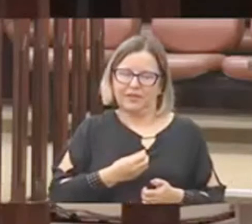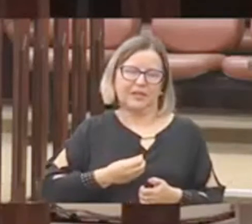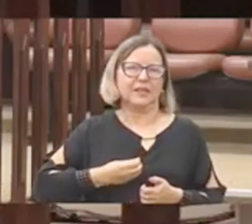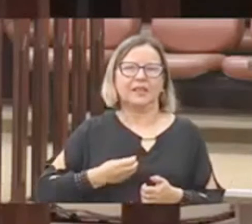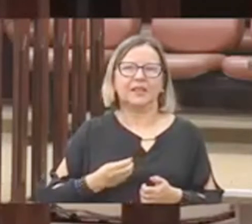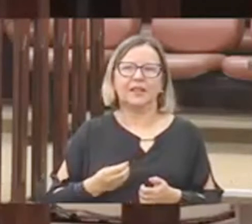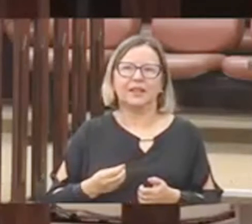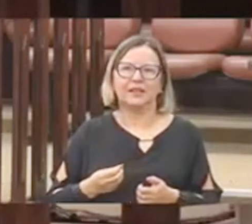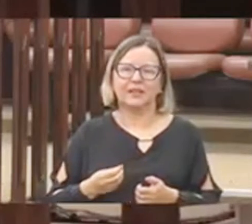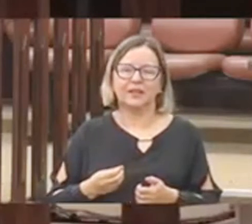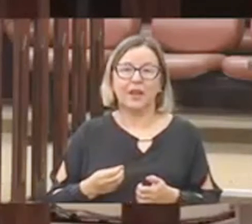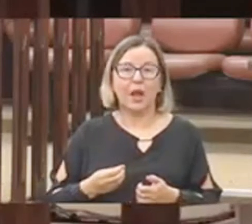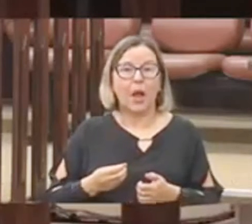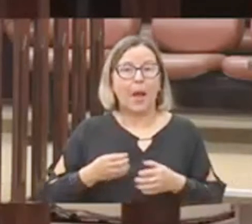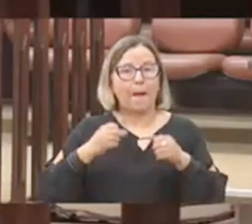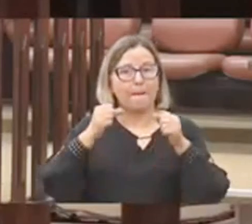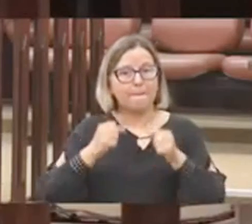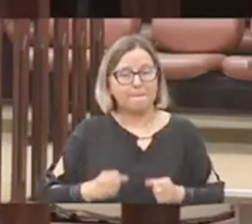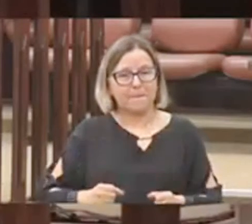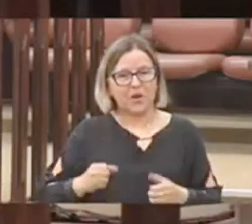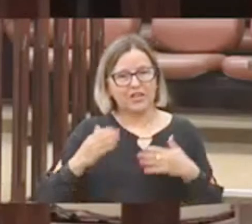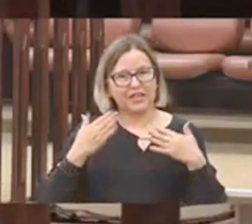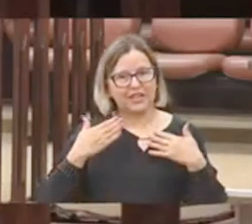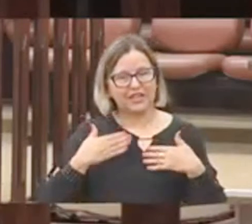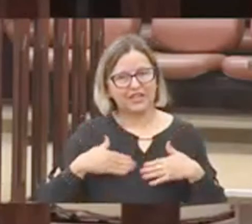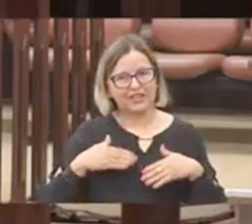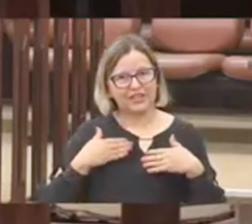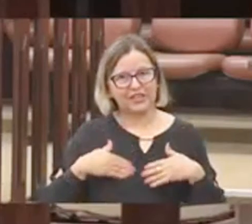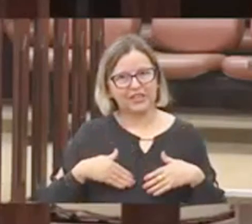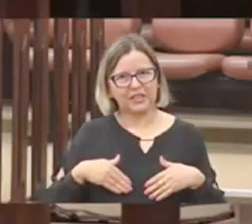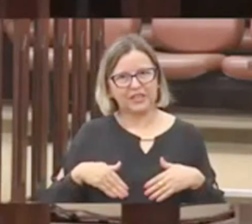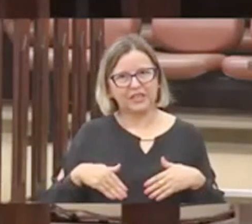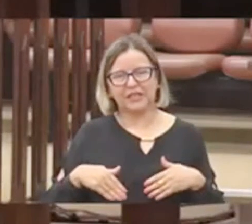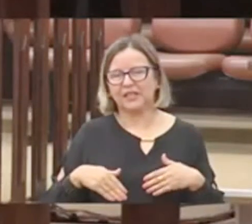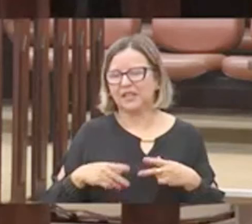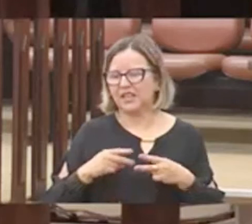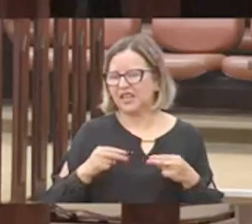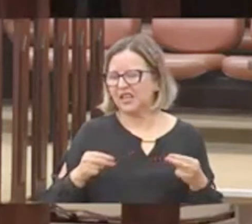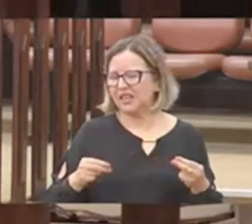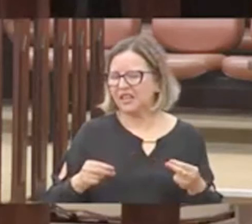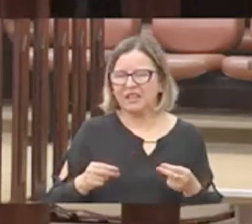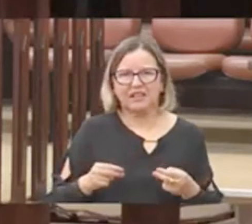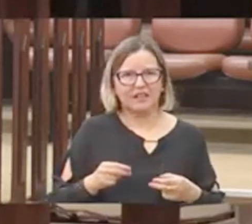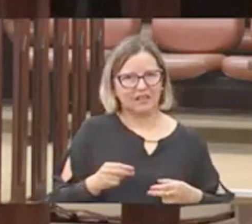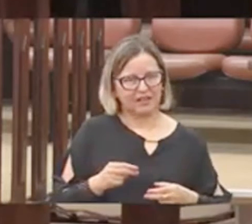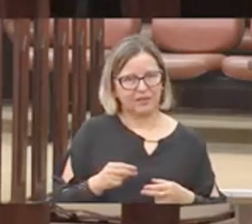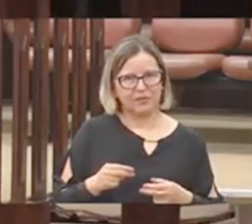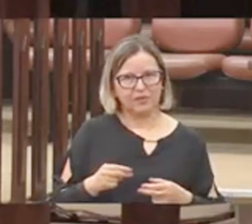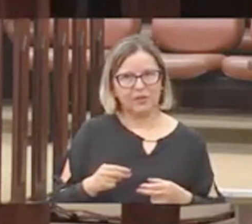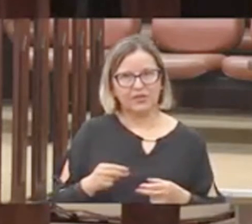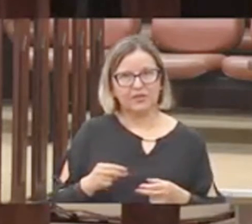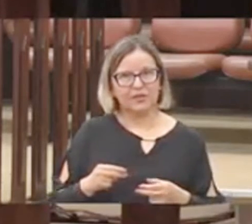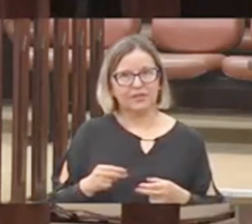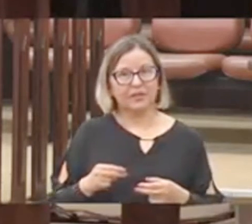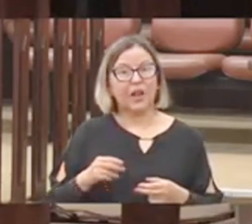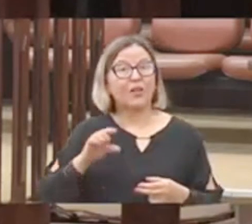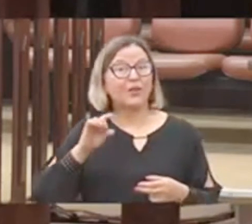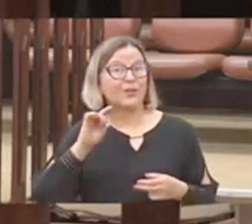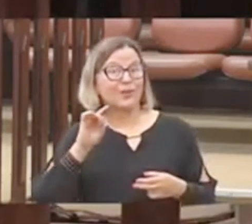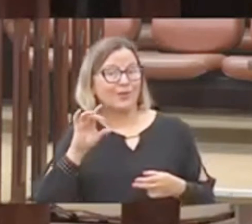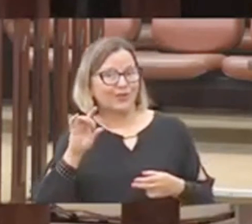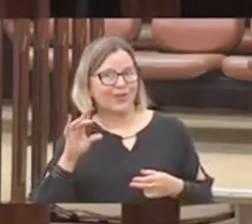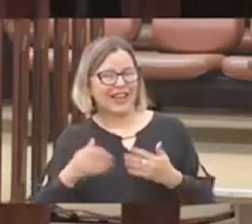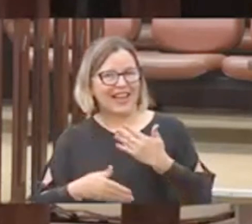alguma, salvo no sacrifício perfeito do Filho de Deus. A única coisa que